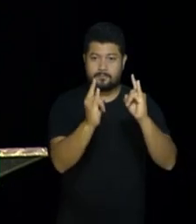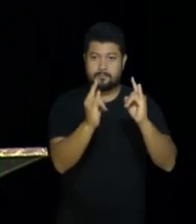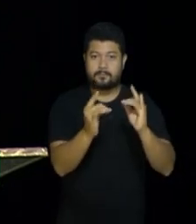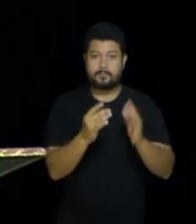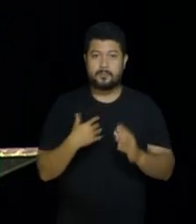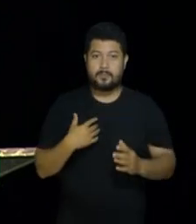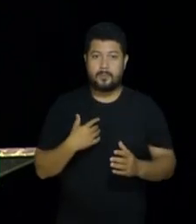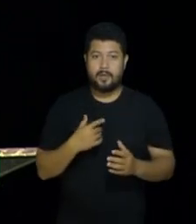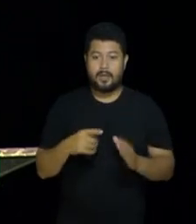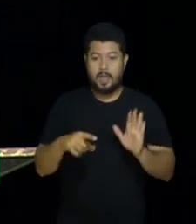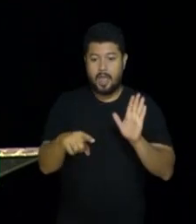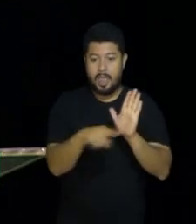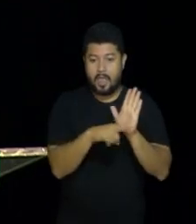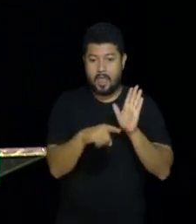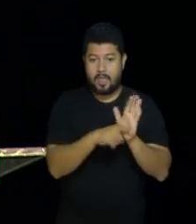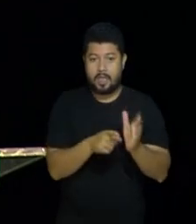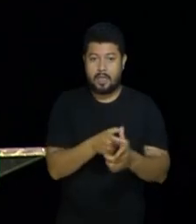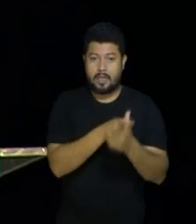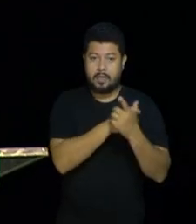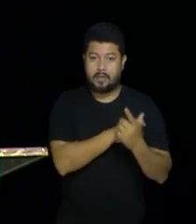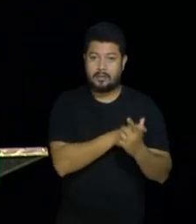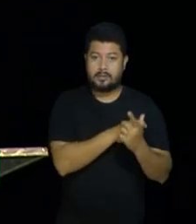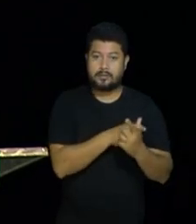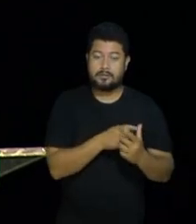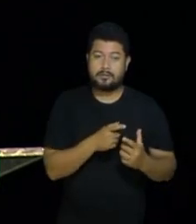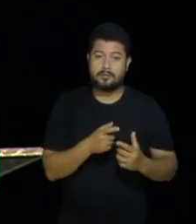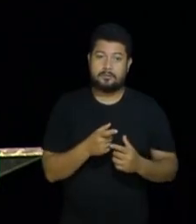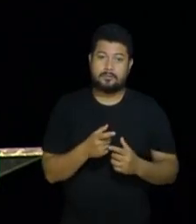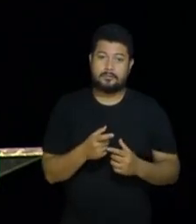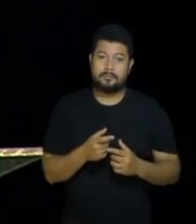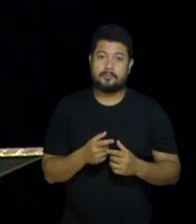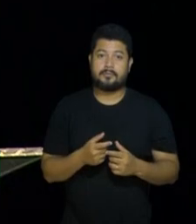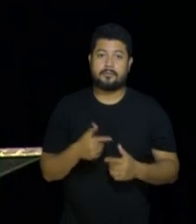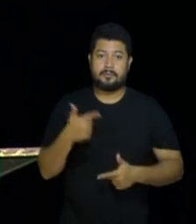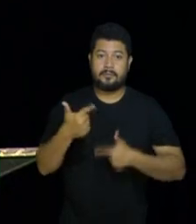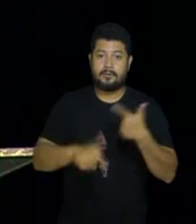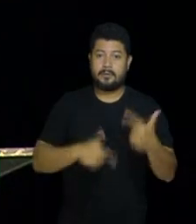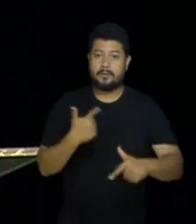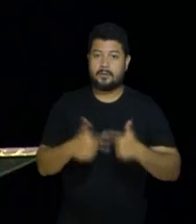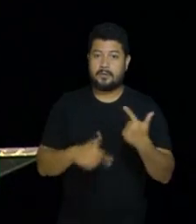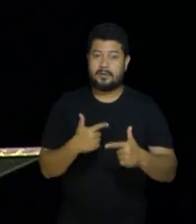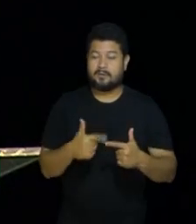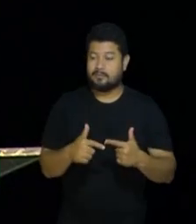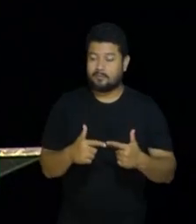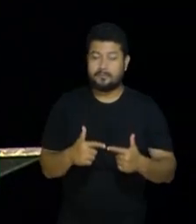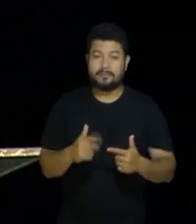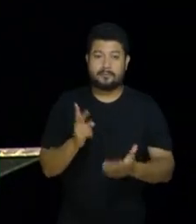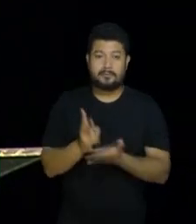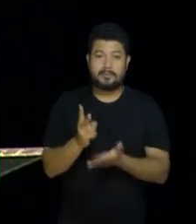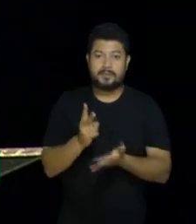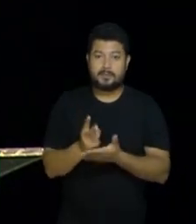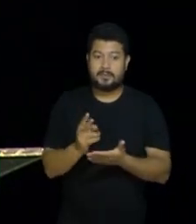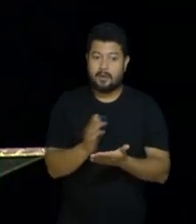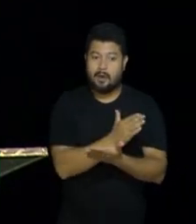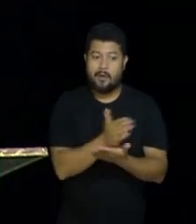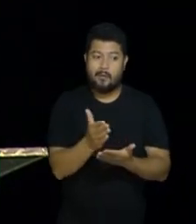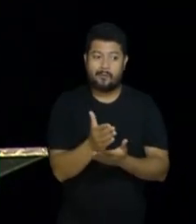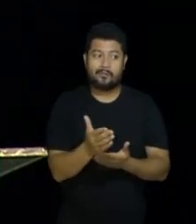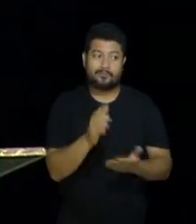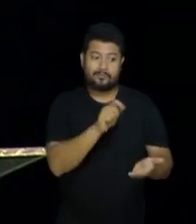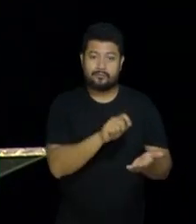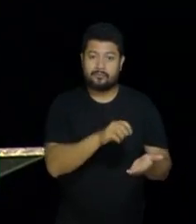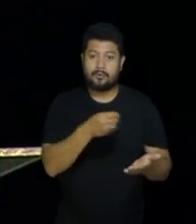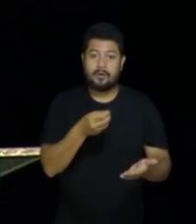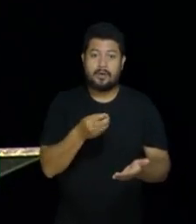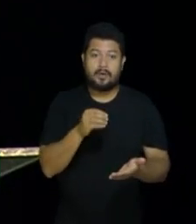mensal. Nós acabamos trabalhando sempre com déficit ou talvez devendo para alguns fornecedores, porque o